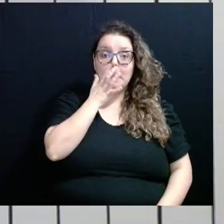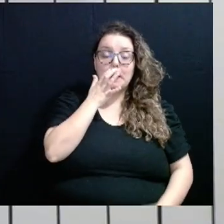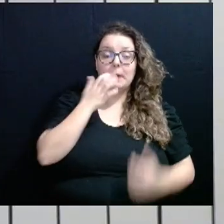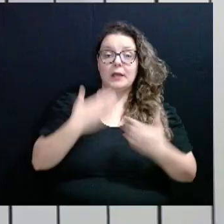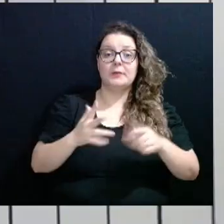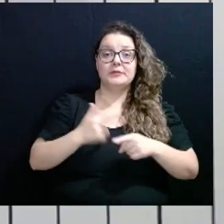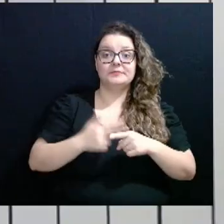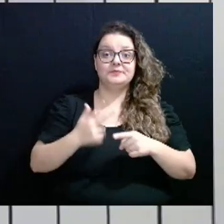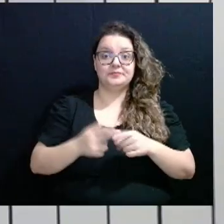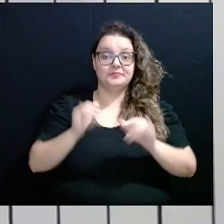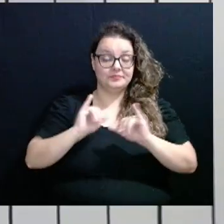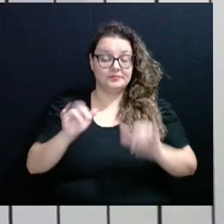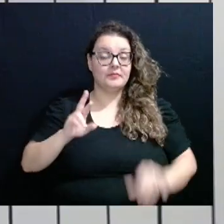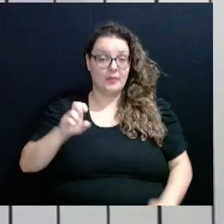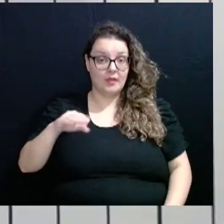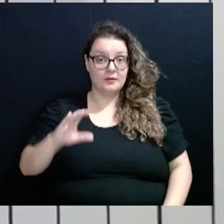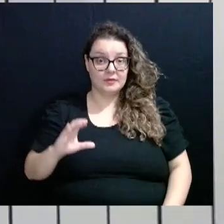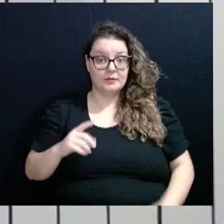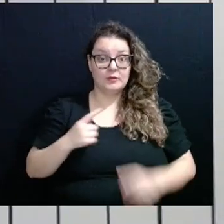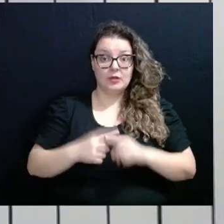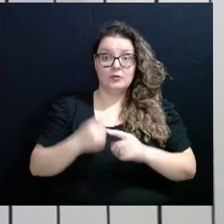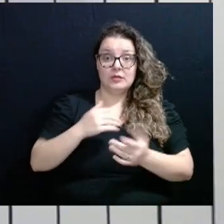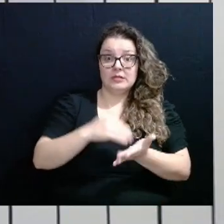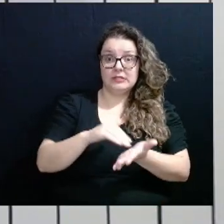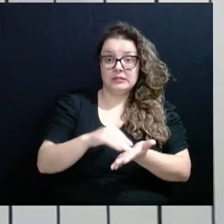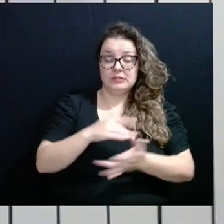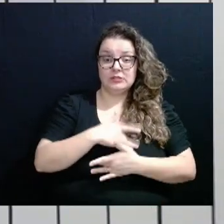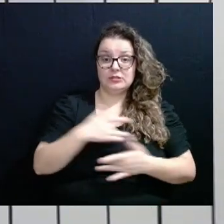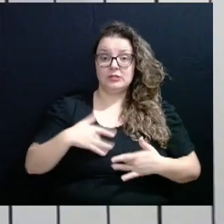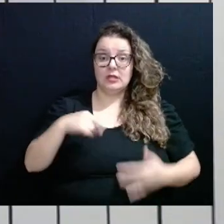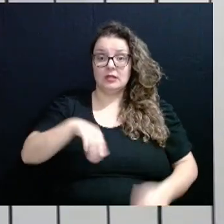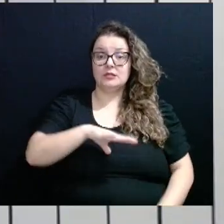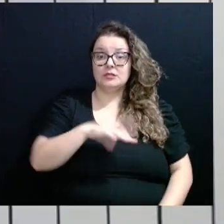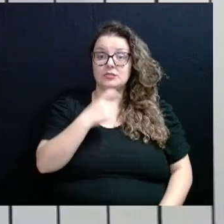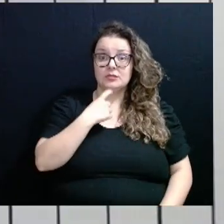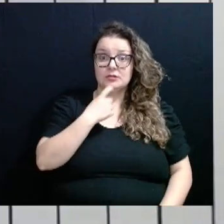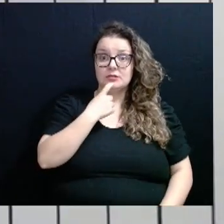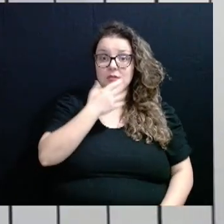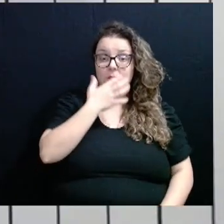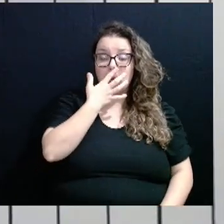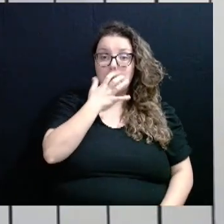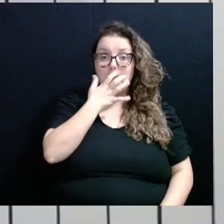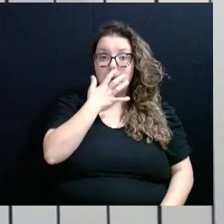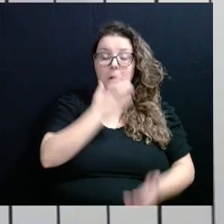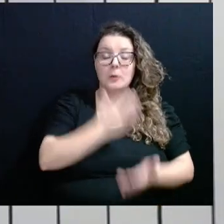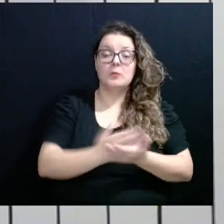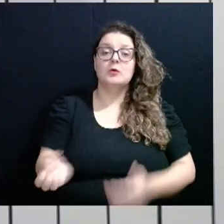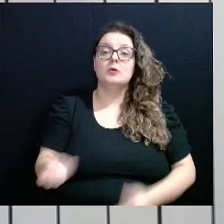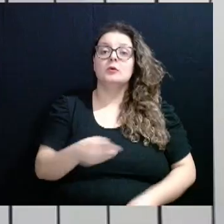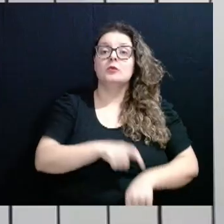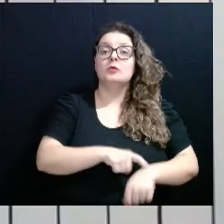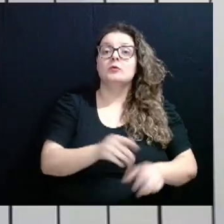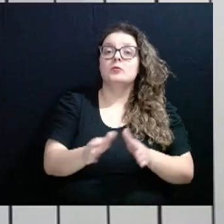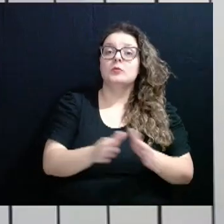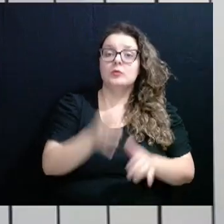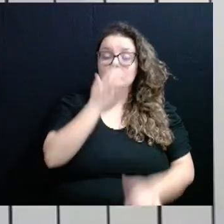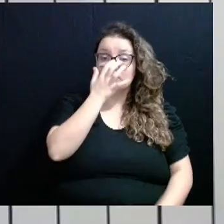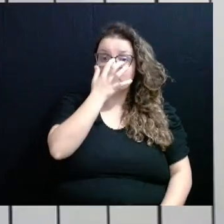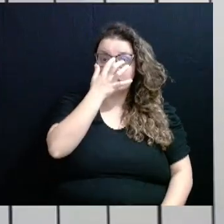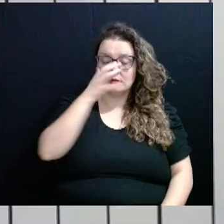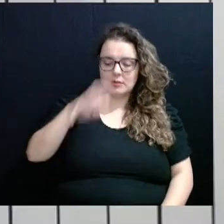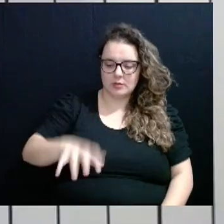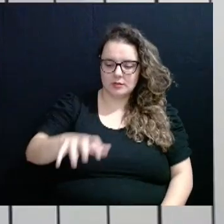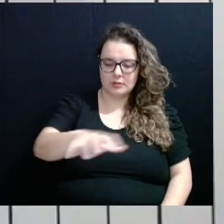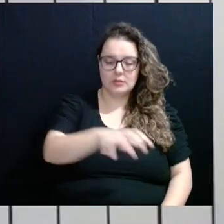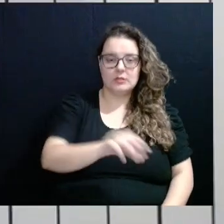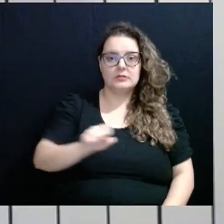da metrópole, porque a Secretaria de Saúde aqui de Campinas iniciou uma nova etapa da setorização da